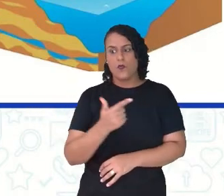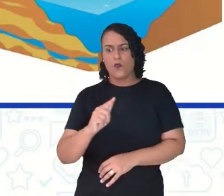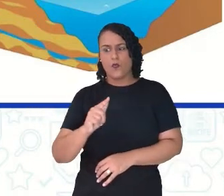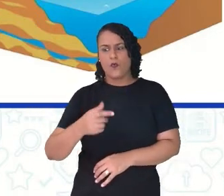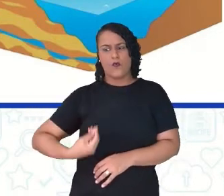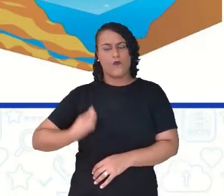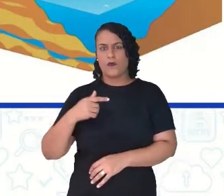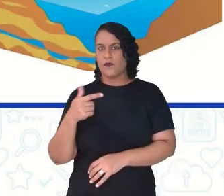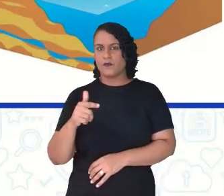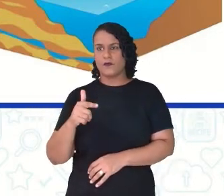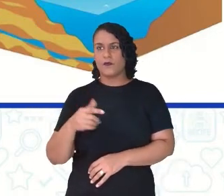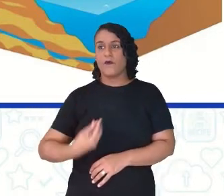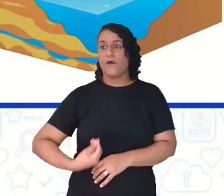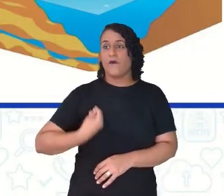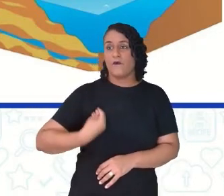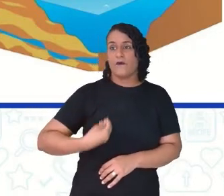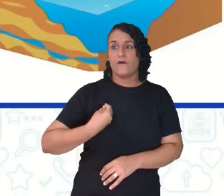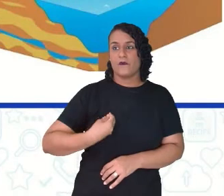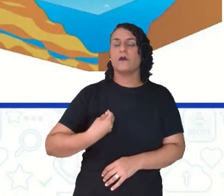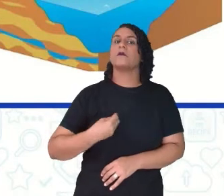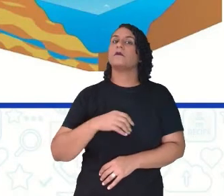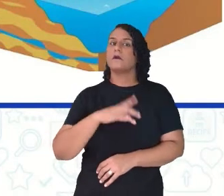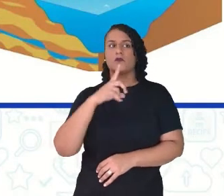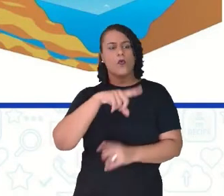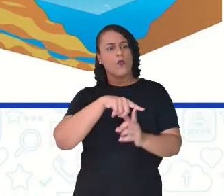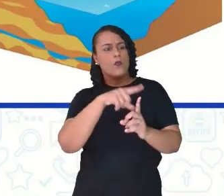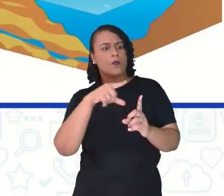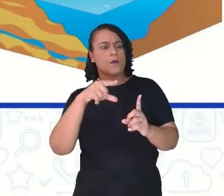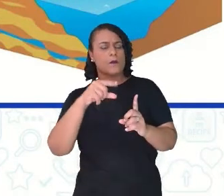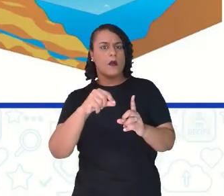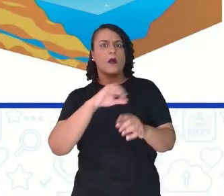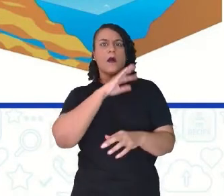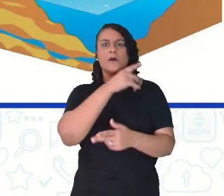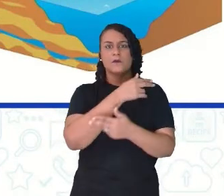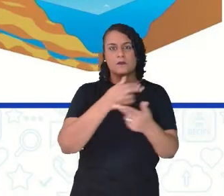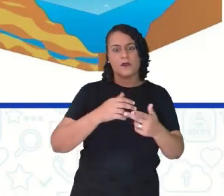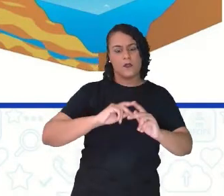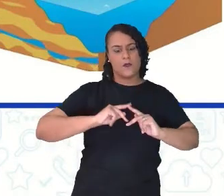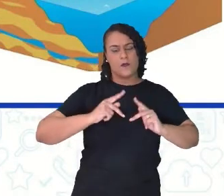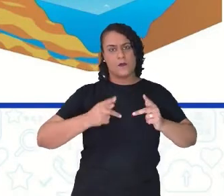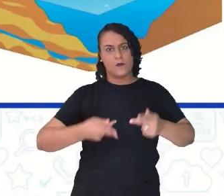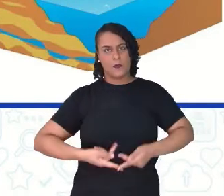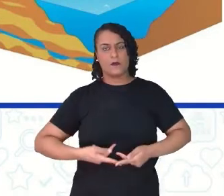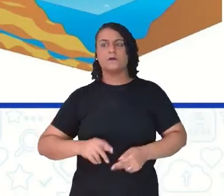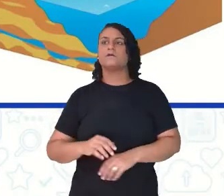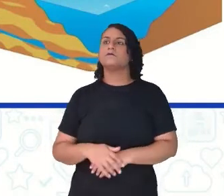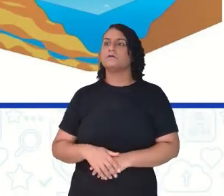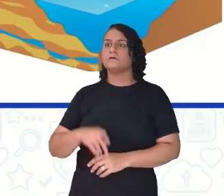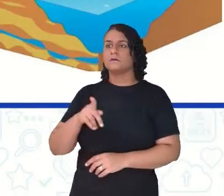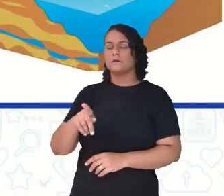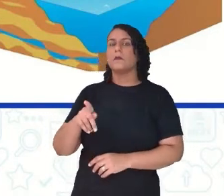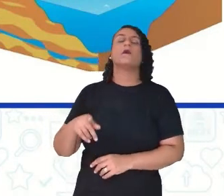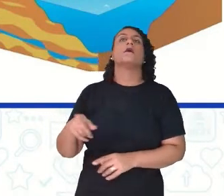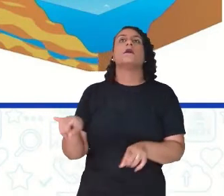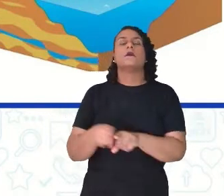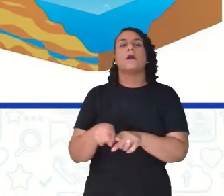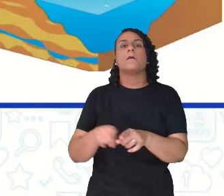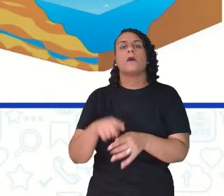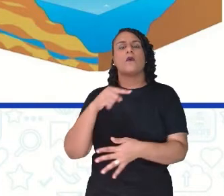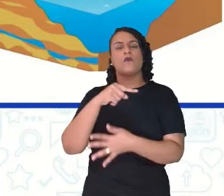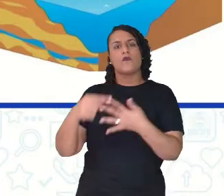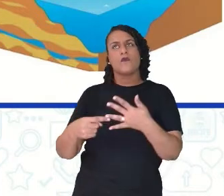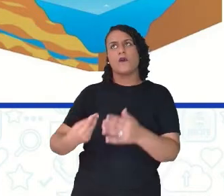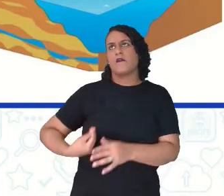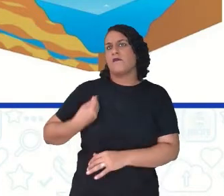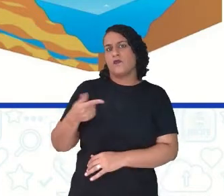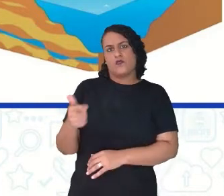são os seres vivos. Os abióticos, né, como o prefixo A, que a gente já trabalhou aqui, quer dizer não. A questão aí do